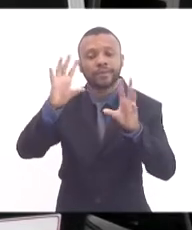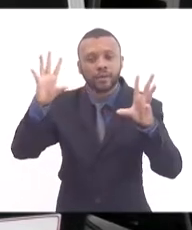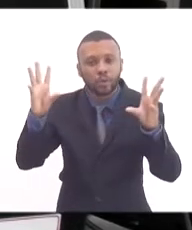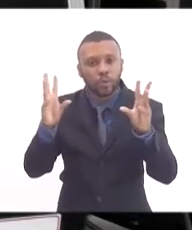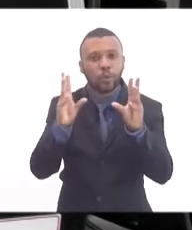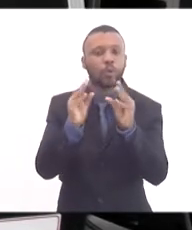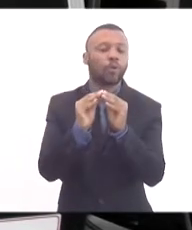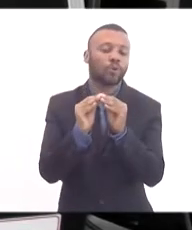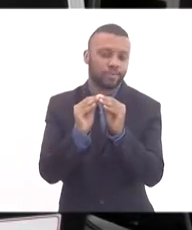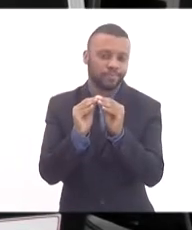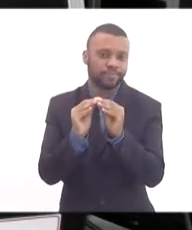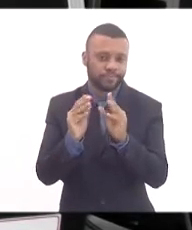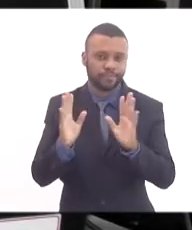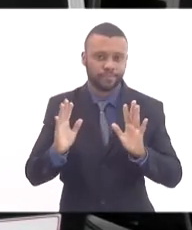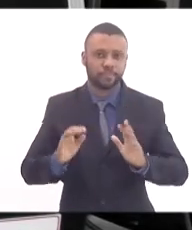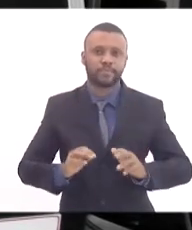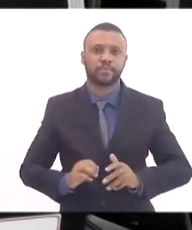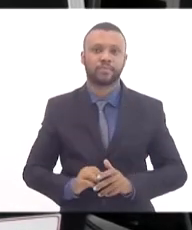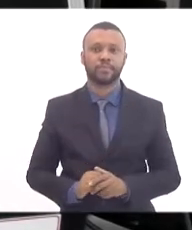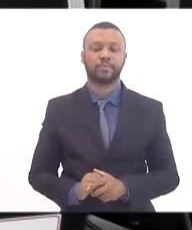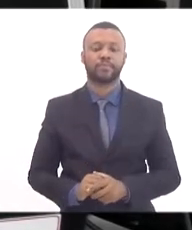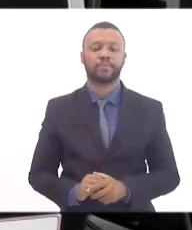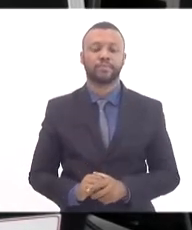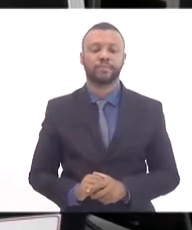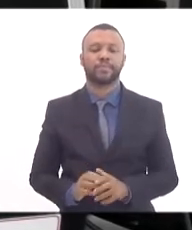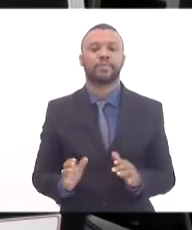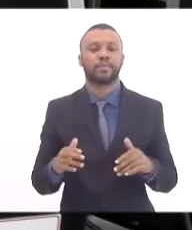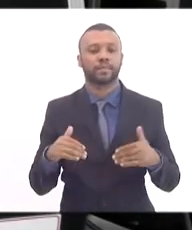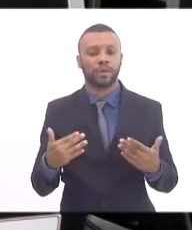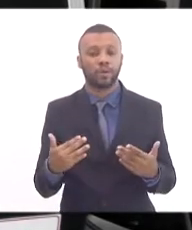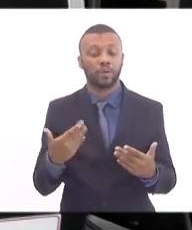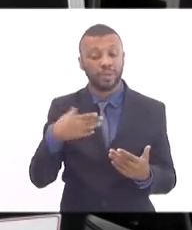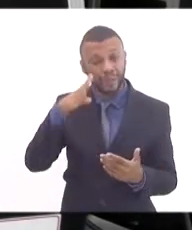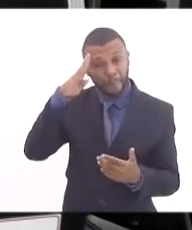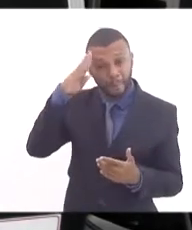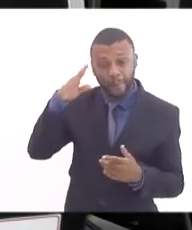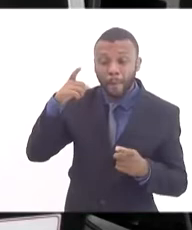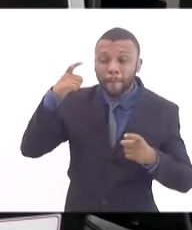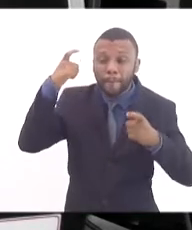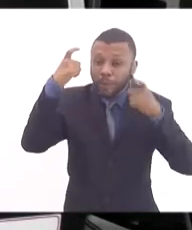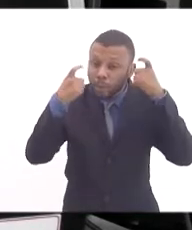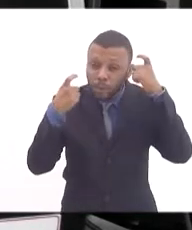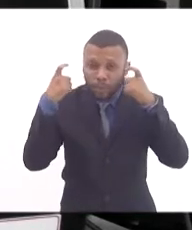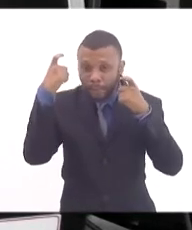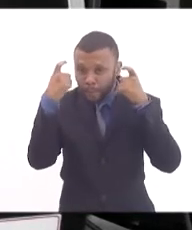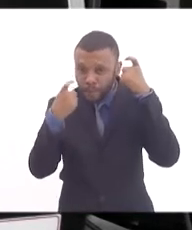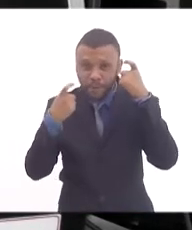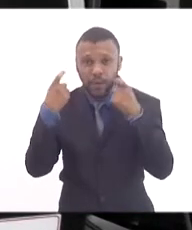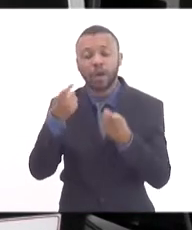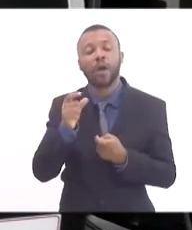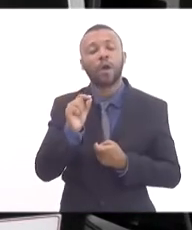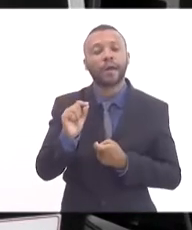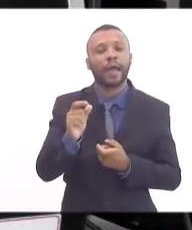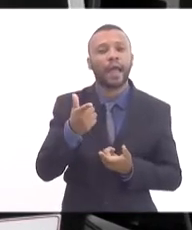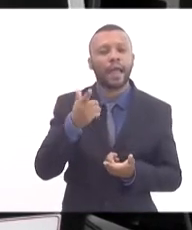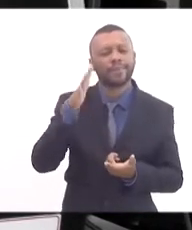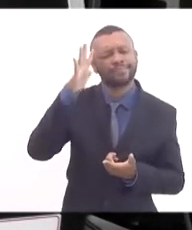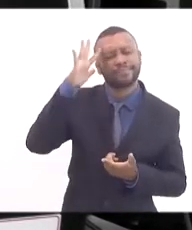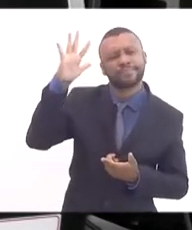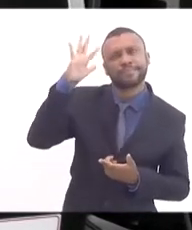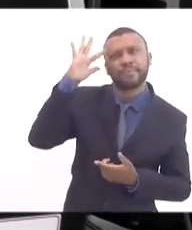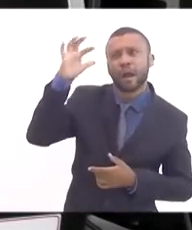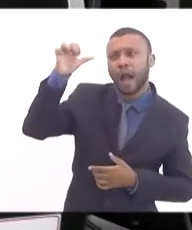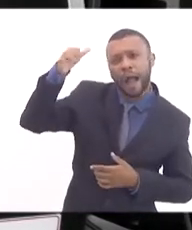então é Nossa é a nossa preocupação tá é analisar de que maneira